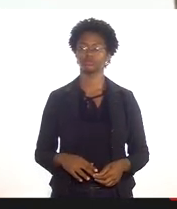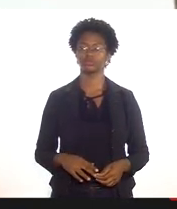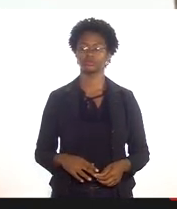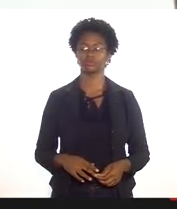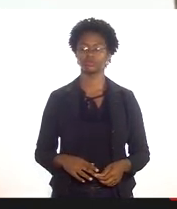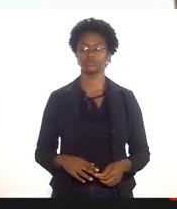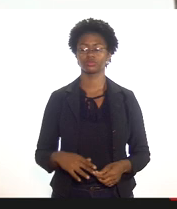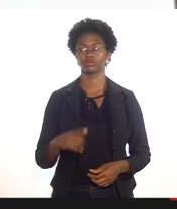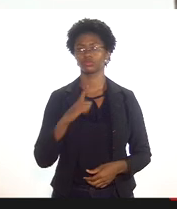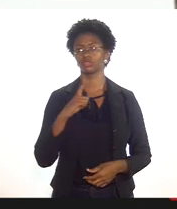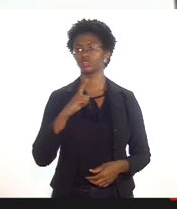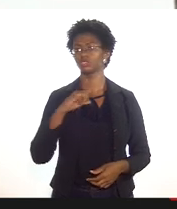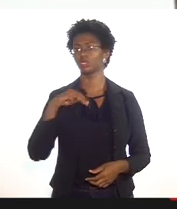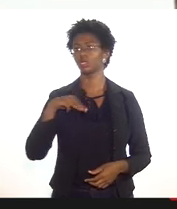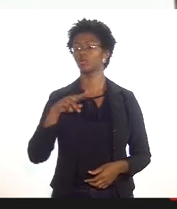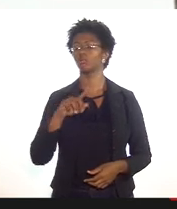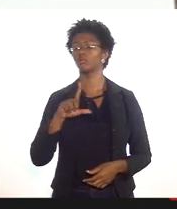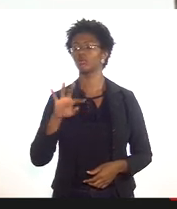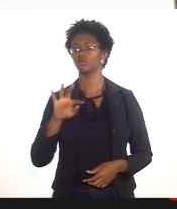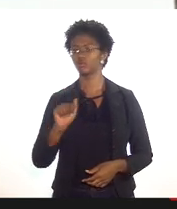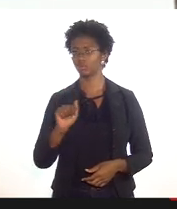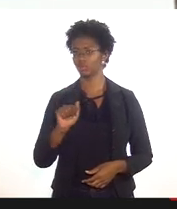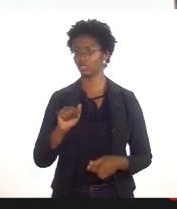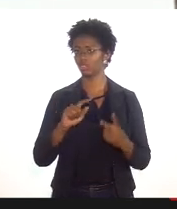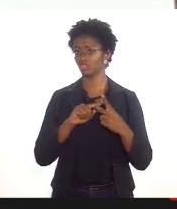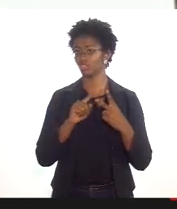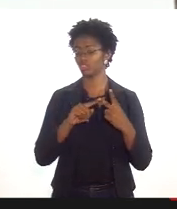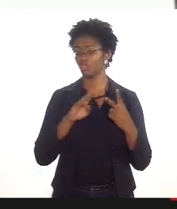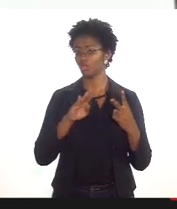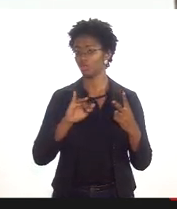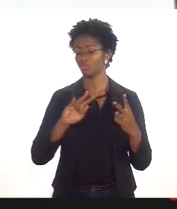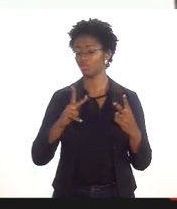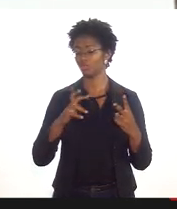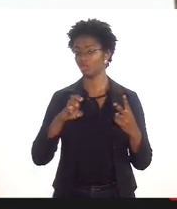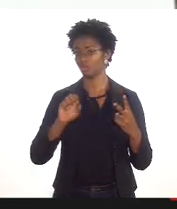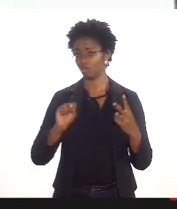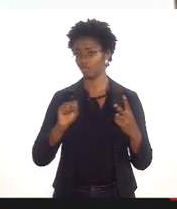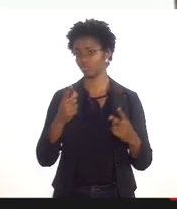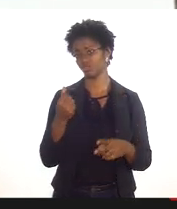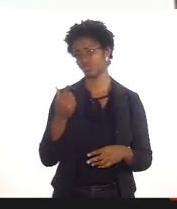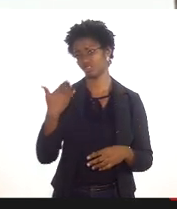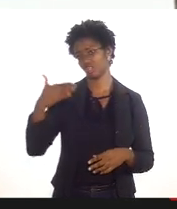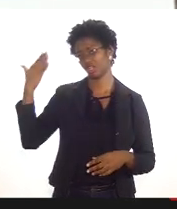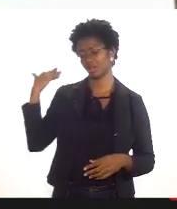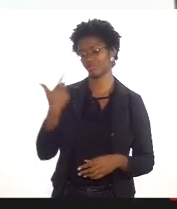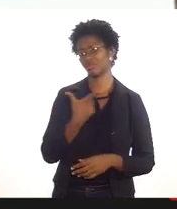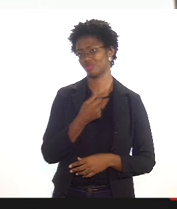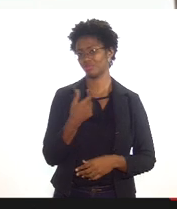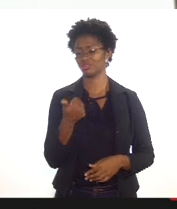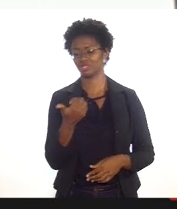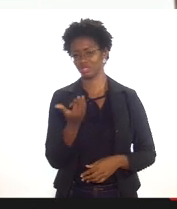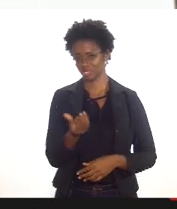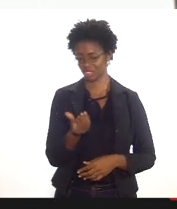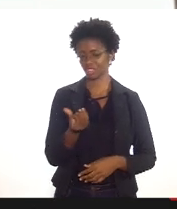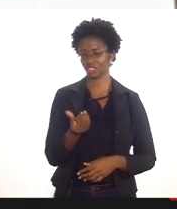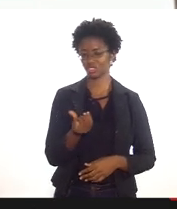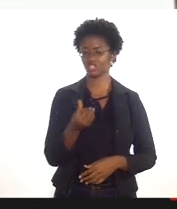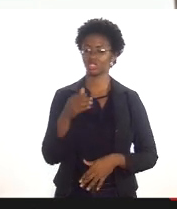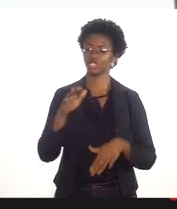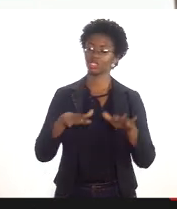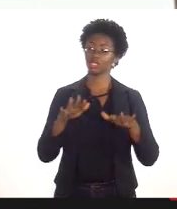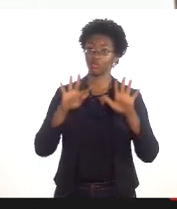uma multa de 2 bilhões e 600 milhões a dinheiro da época, de 2016, que pode ter